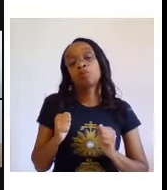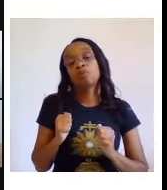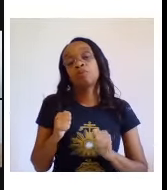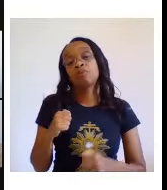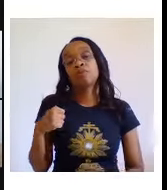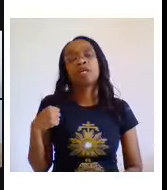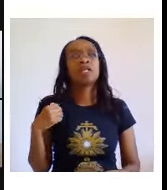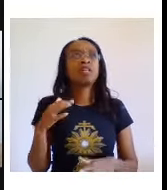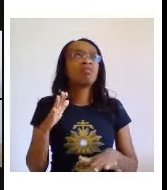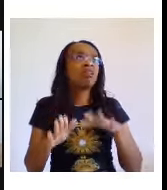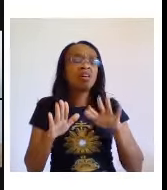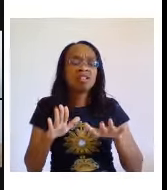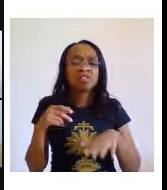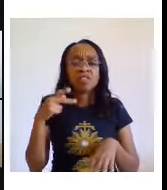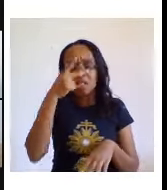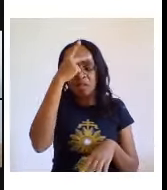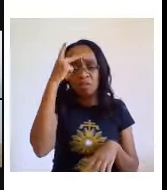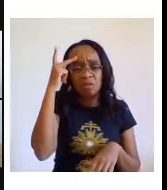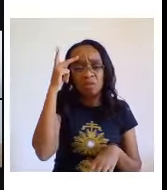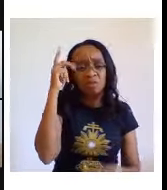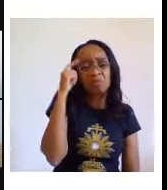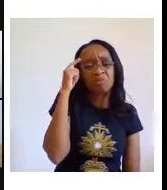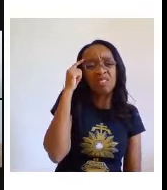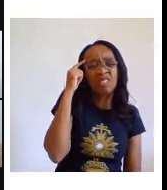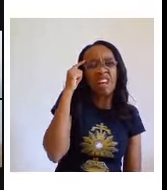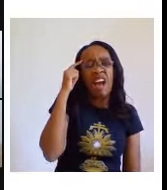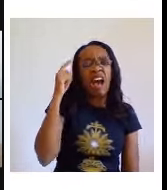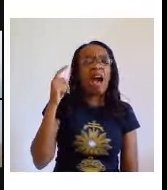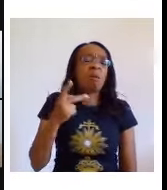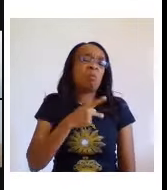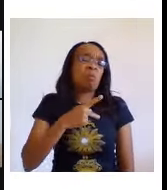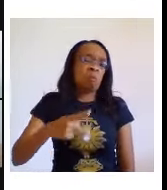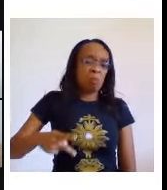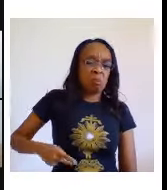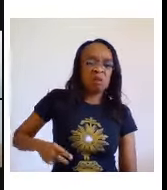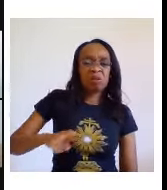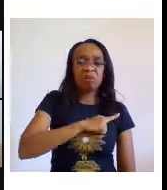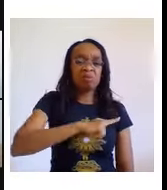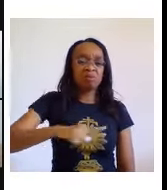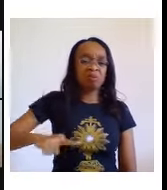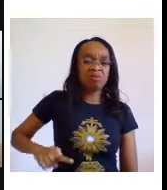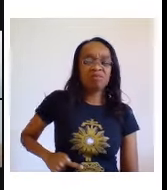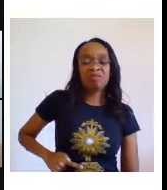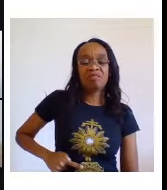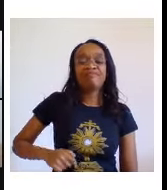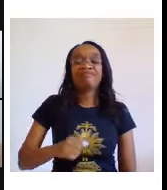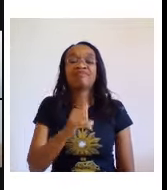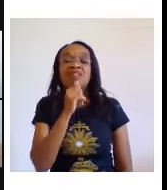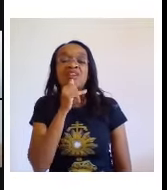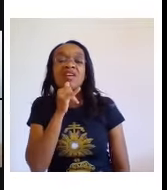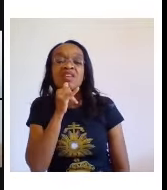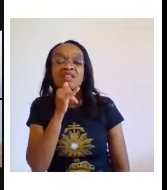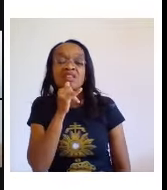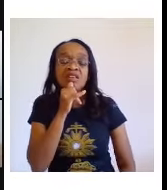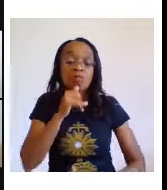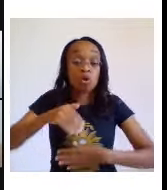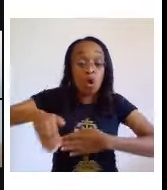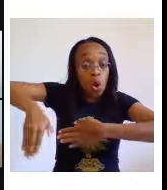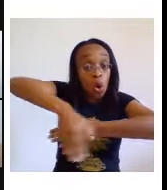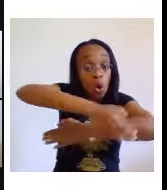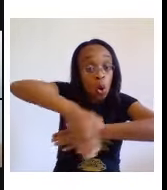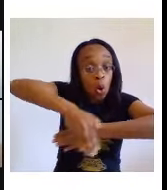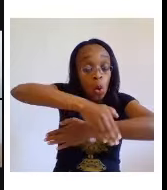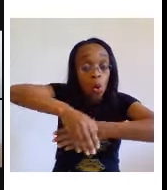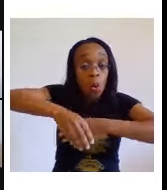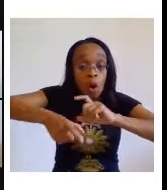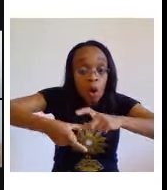de terceirizar o problema para os políticos, né? Se tem um buraco na minha rua, né, eu deixo o buraco crescer